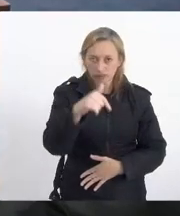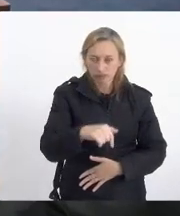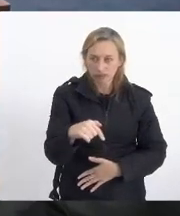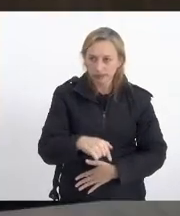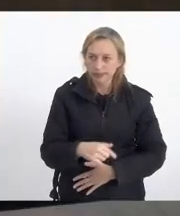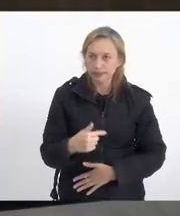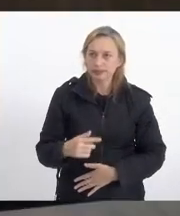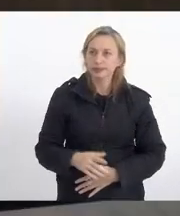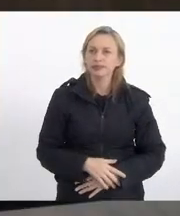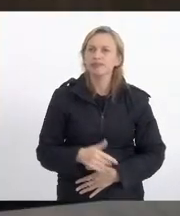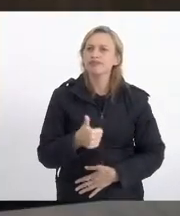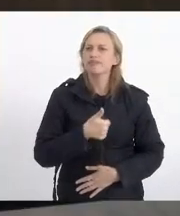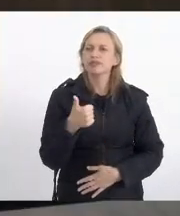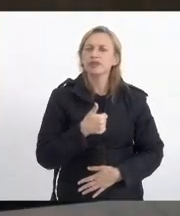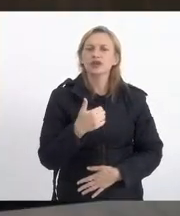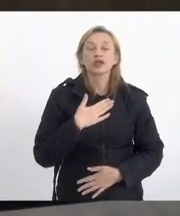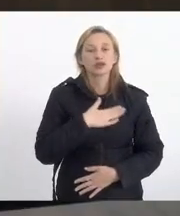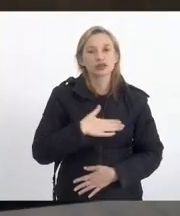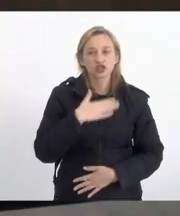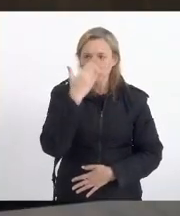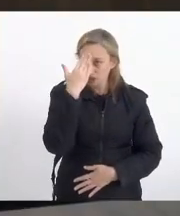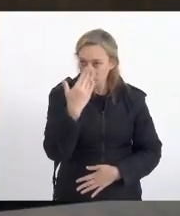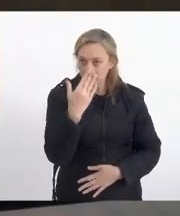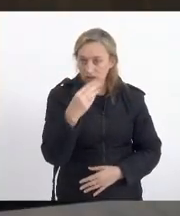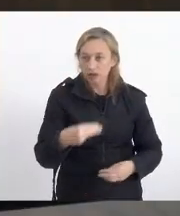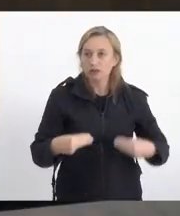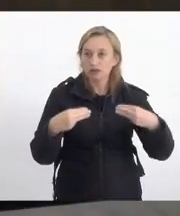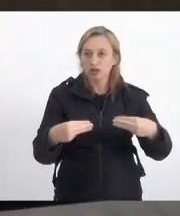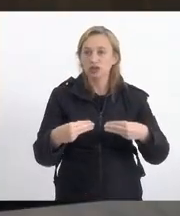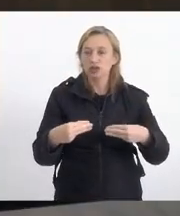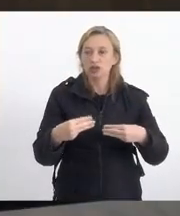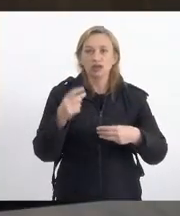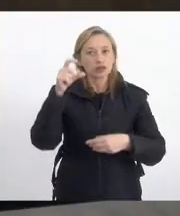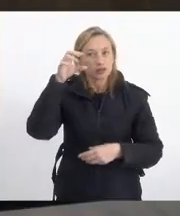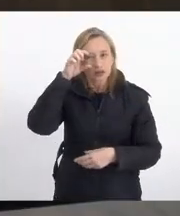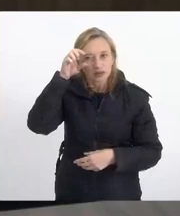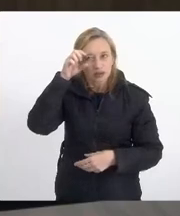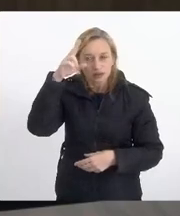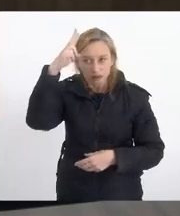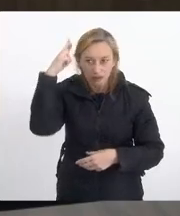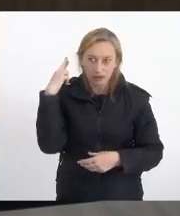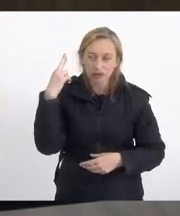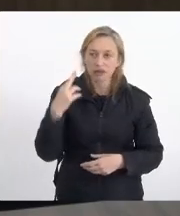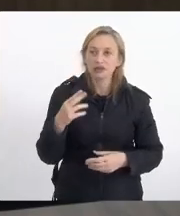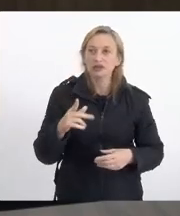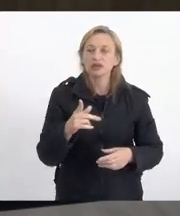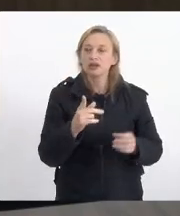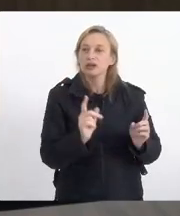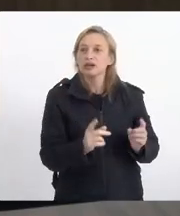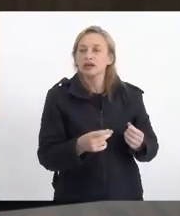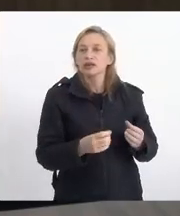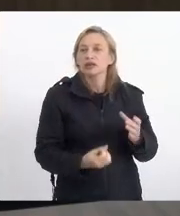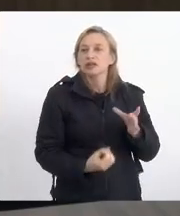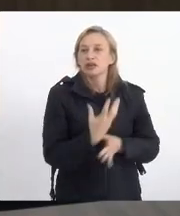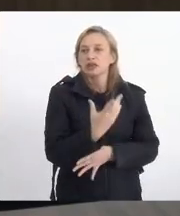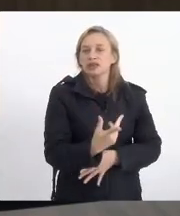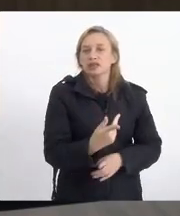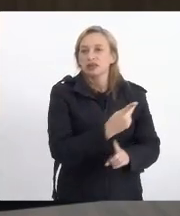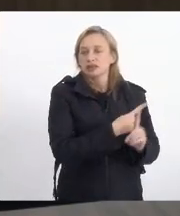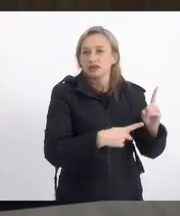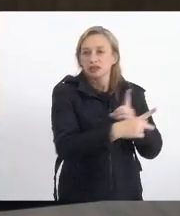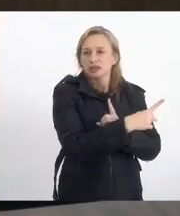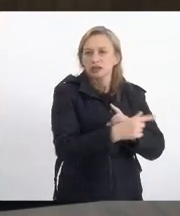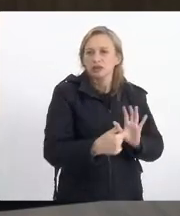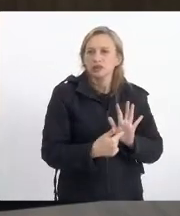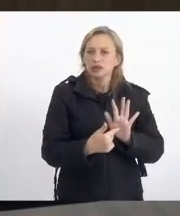tá? Primeiramente, eu gostaria de agradecer ao nosso ministro Paulo Guedes pela implementação da reforma da Previdência e com a tentativa